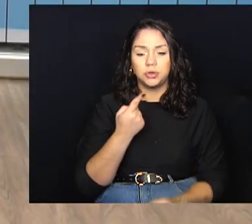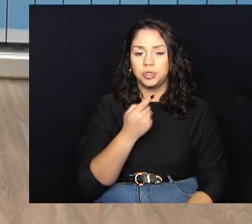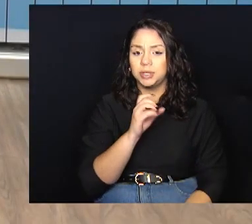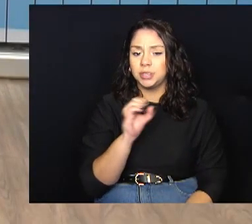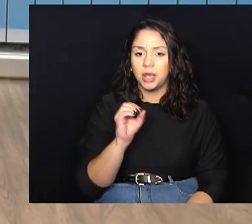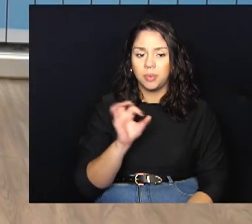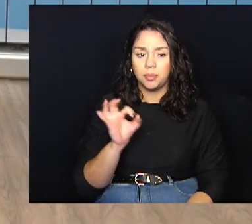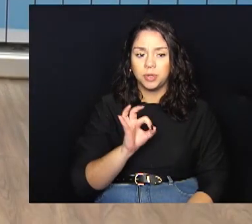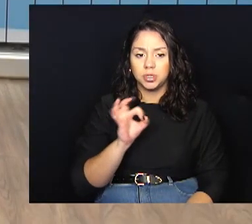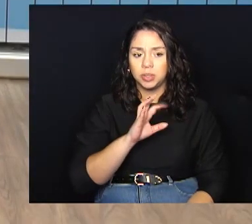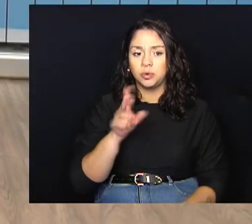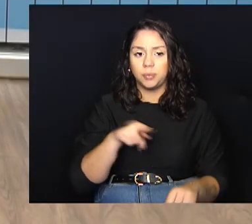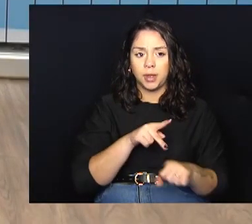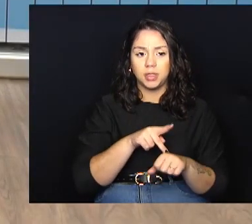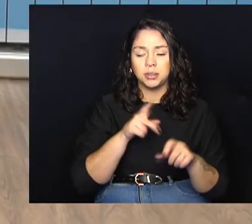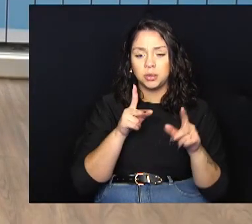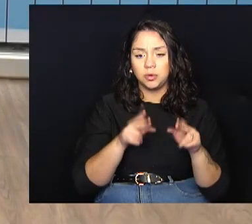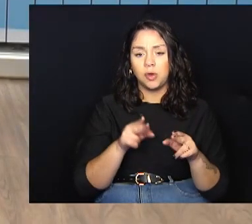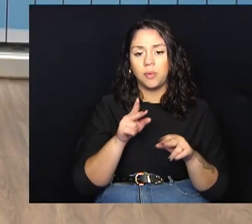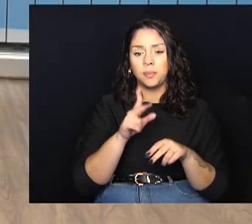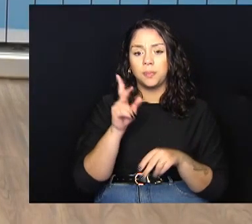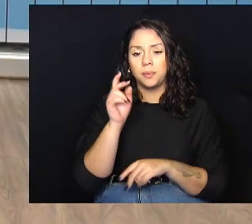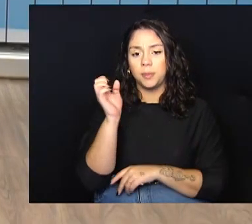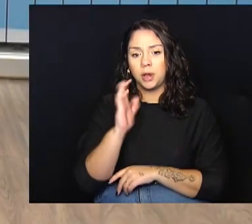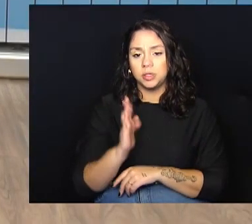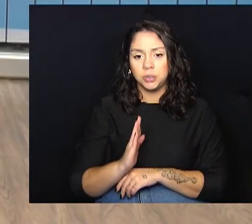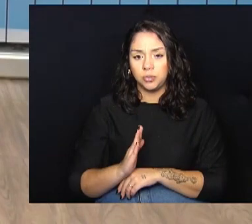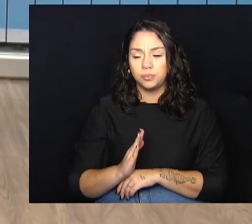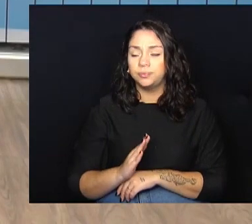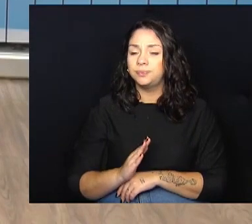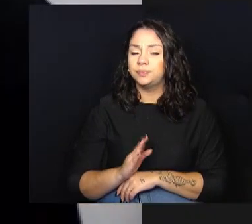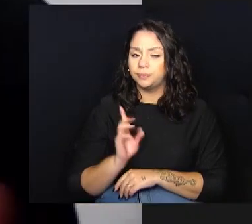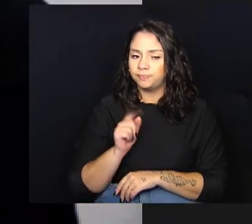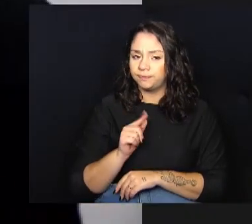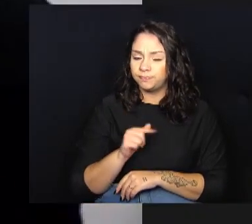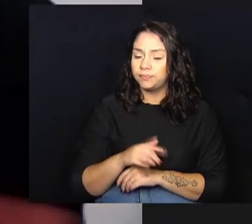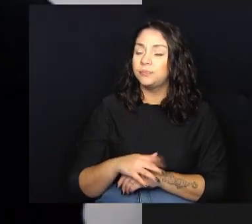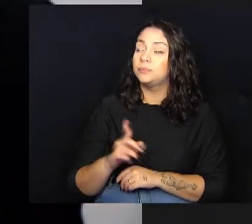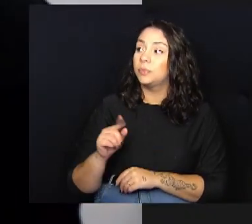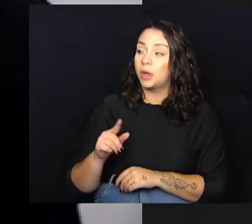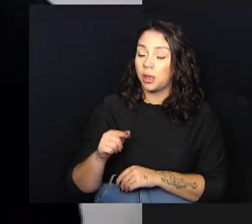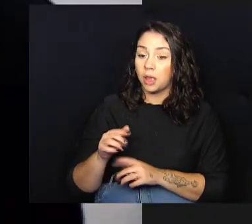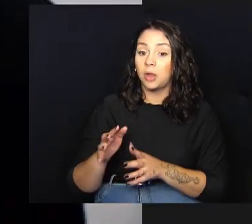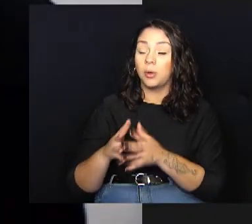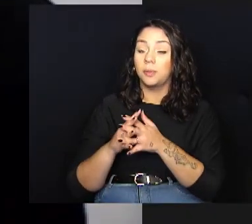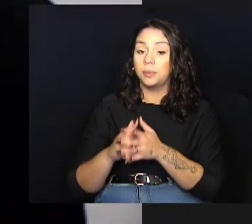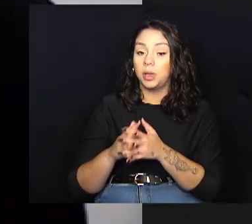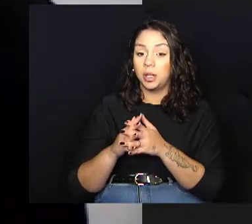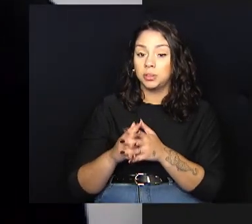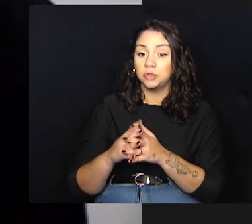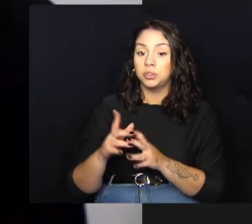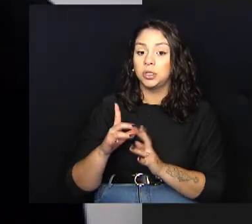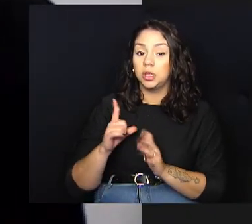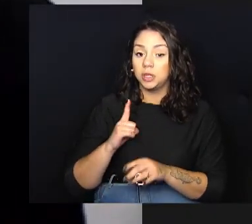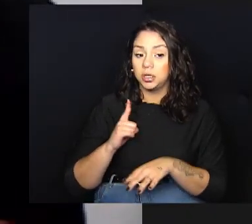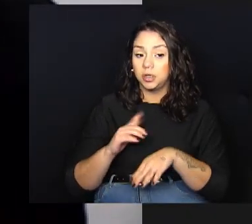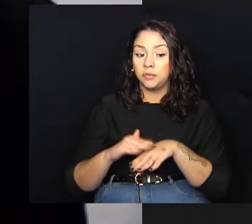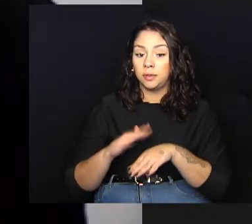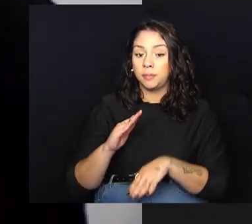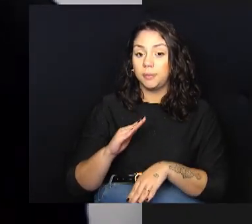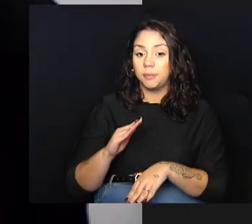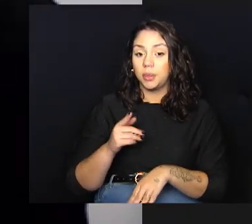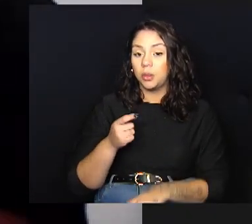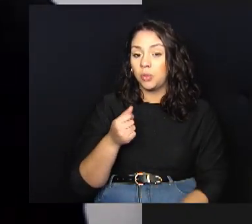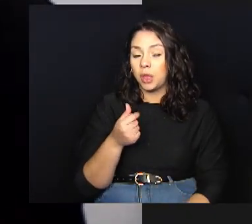em um país como o Brasil é muito complexo né você veja o que foram mais quase